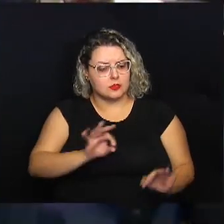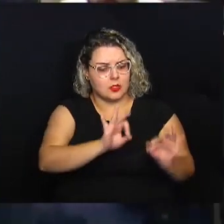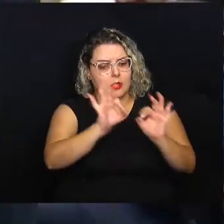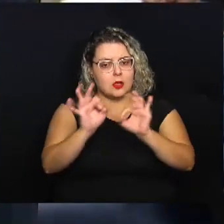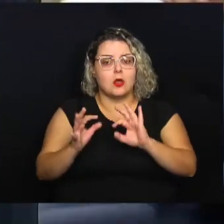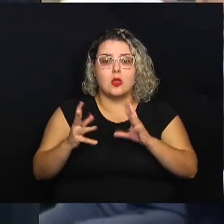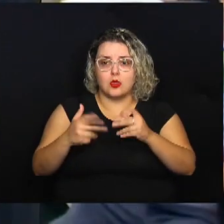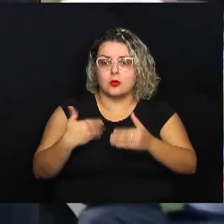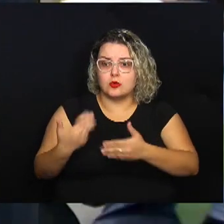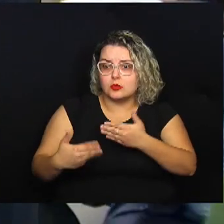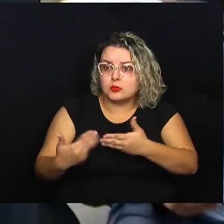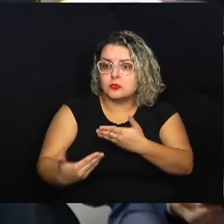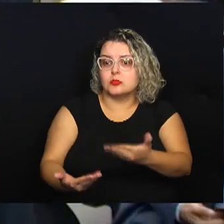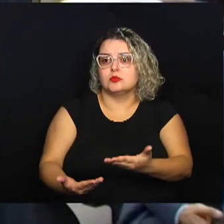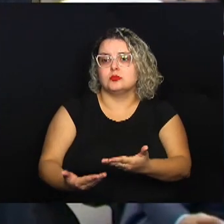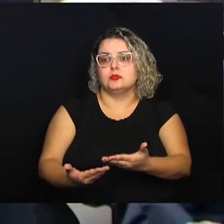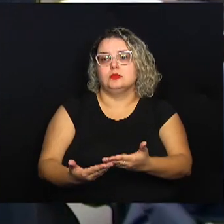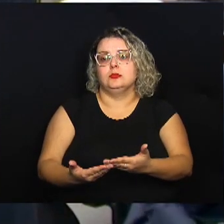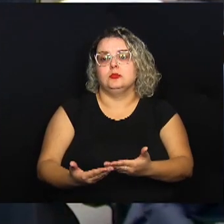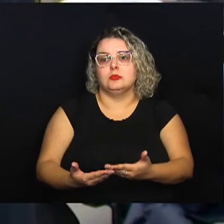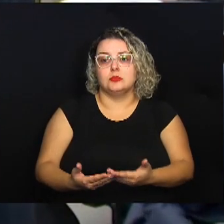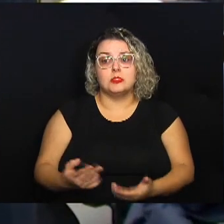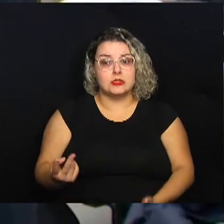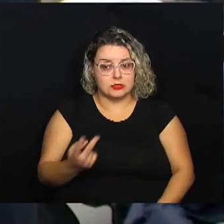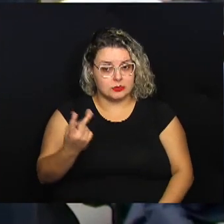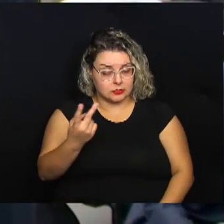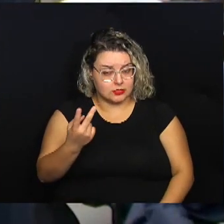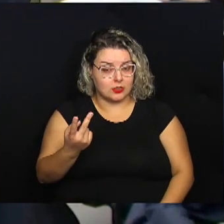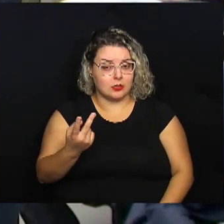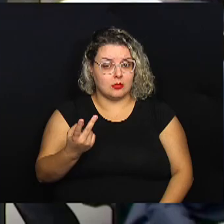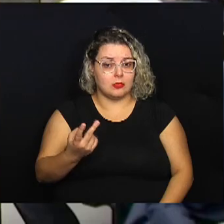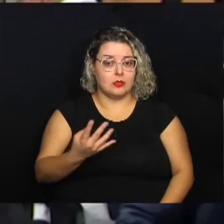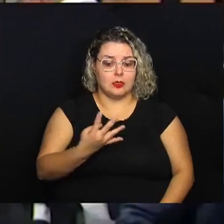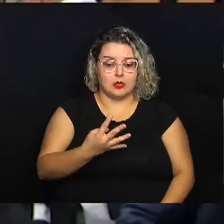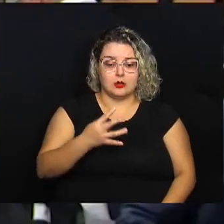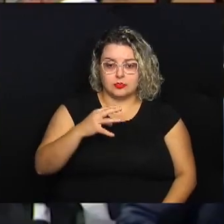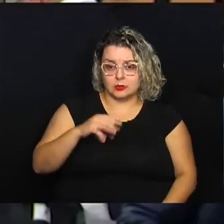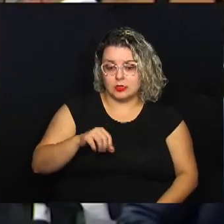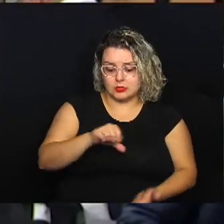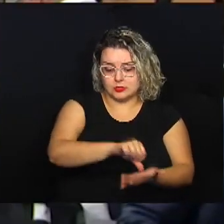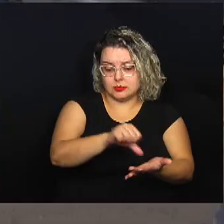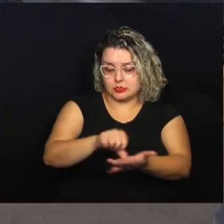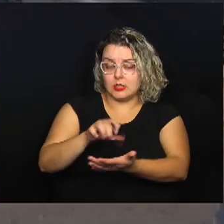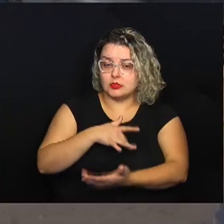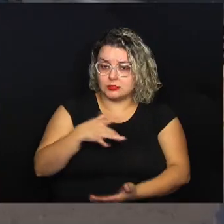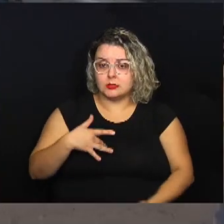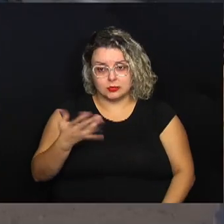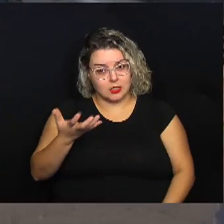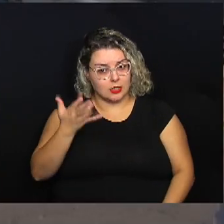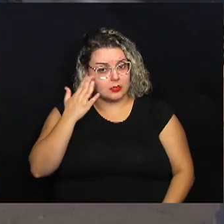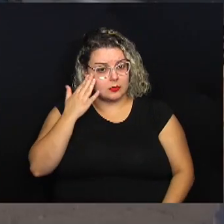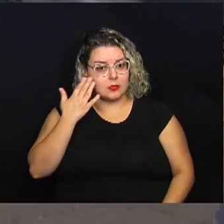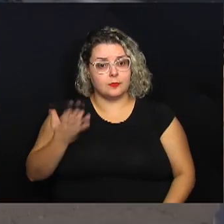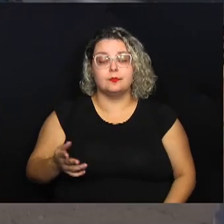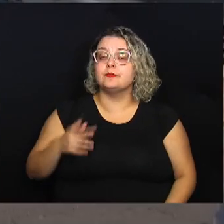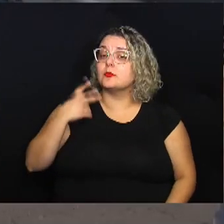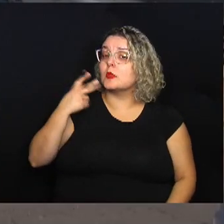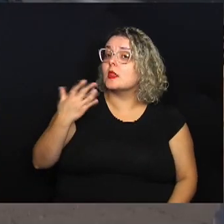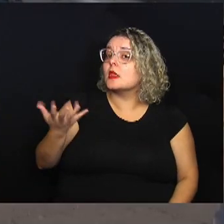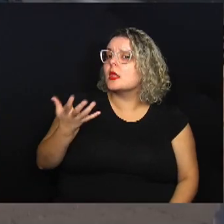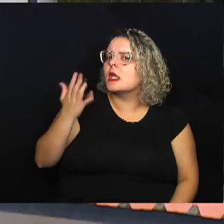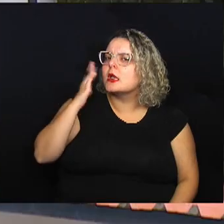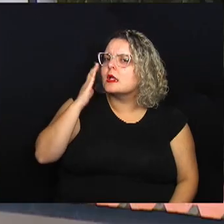todo o andamento desses valores destinados a esses 4 centros de saúde. O parlamentar quer saber qual a previsão